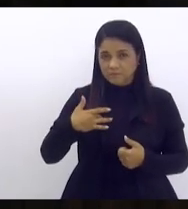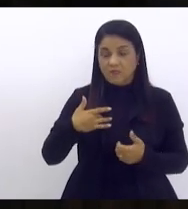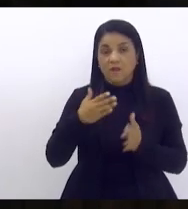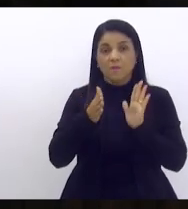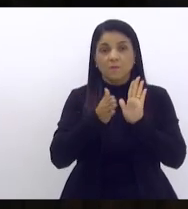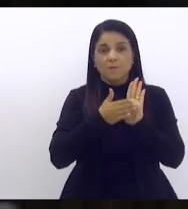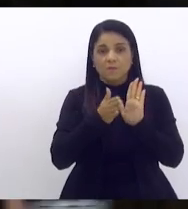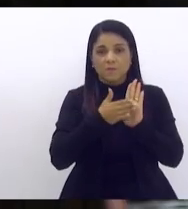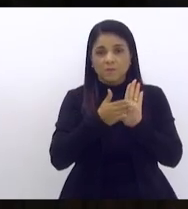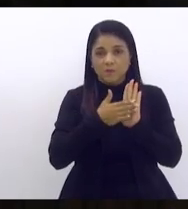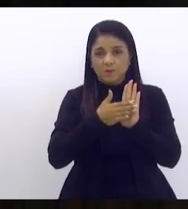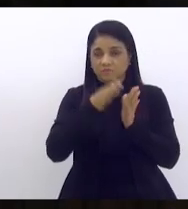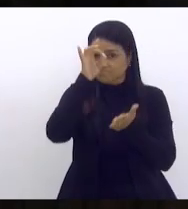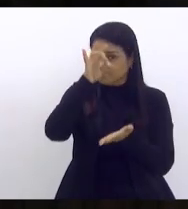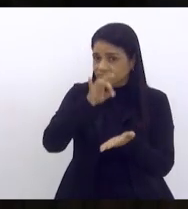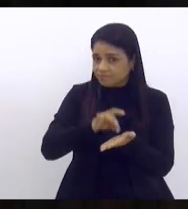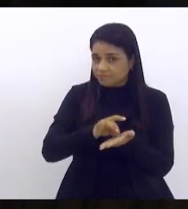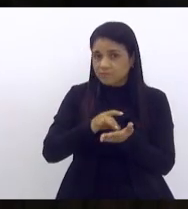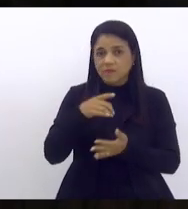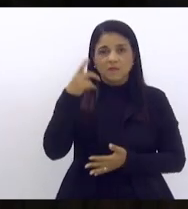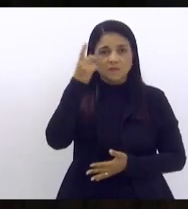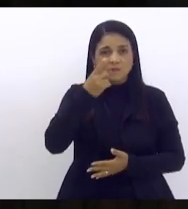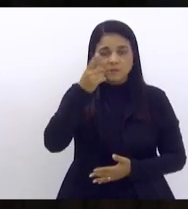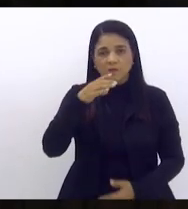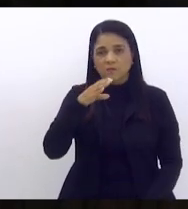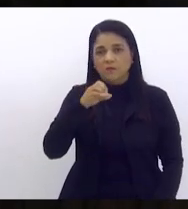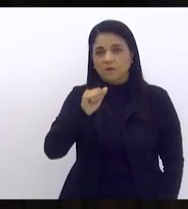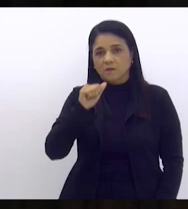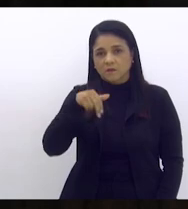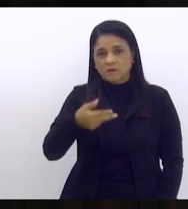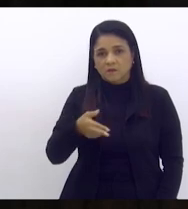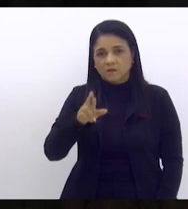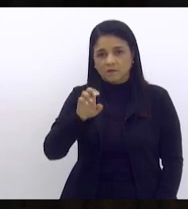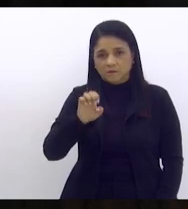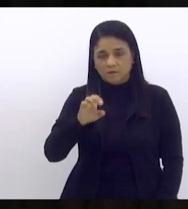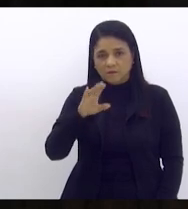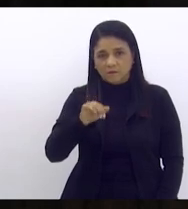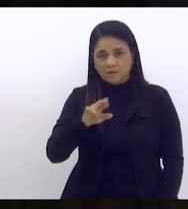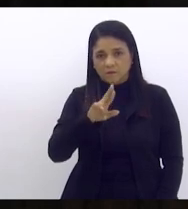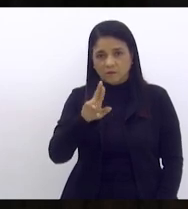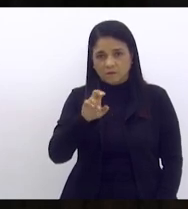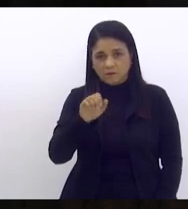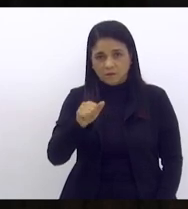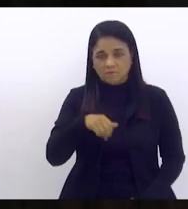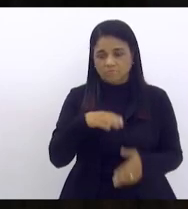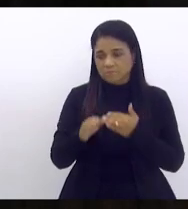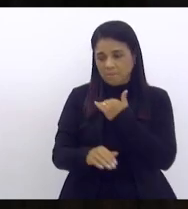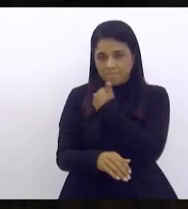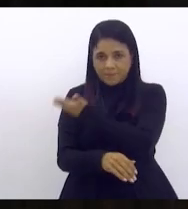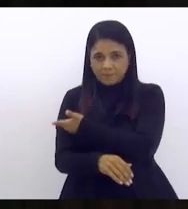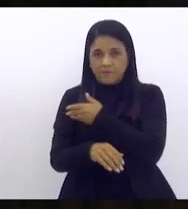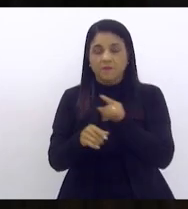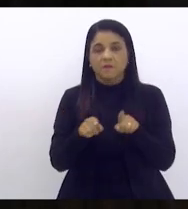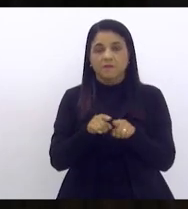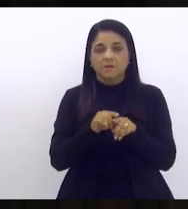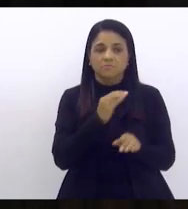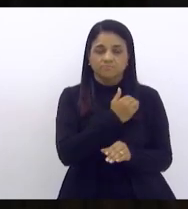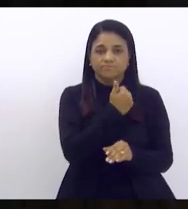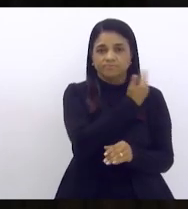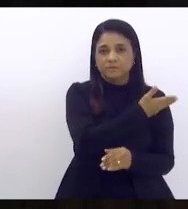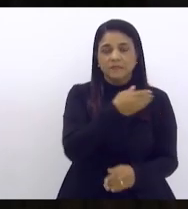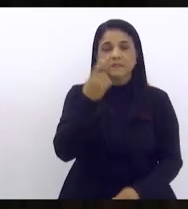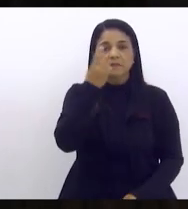proposta originalmente pelo deputado André Correia, que está aqui na mesa ao meu lado, e o deputado André